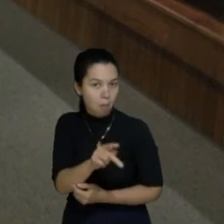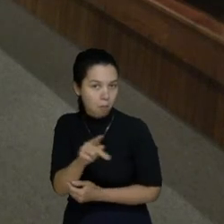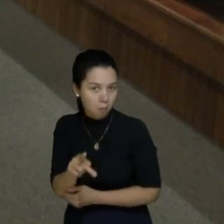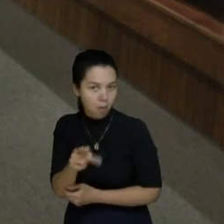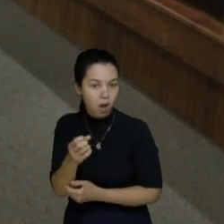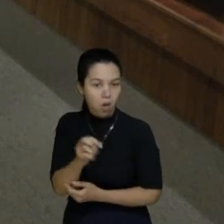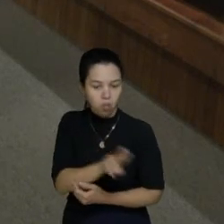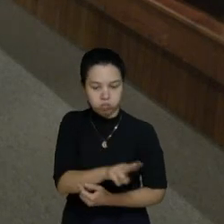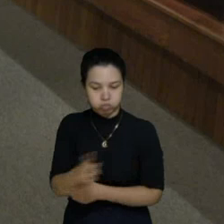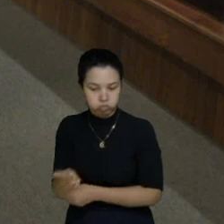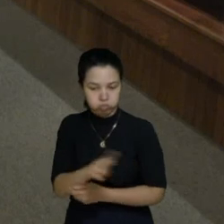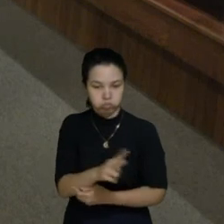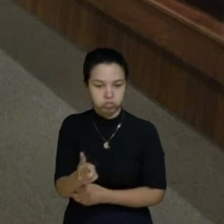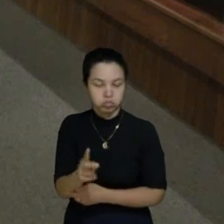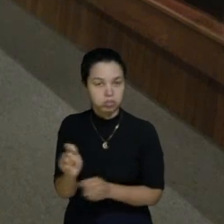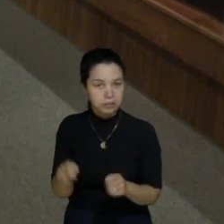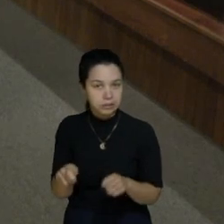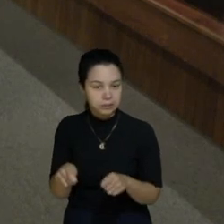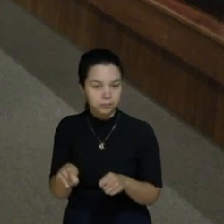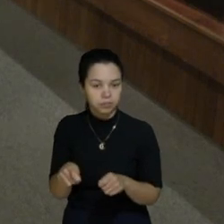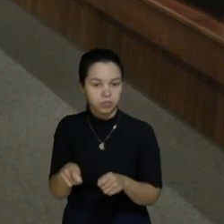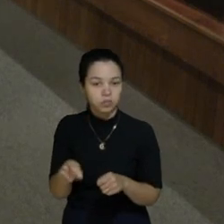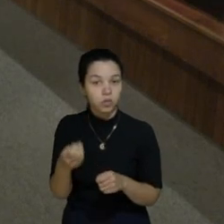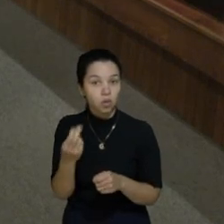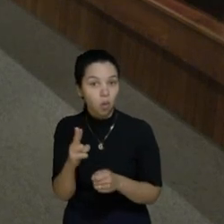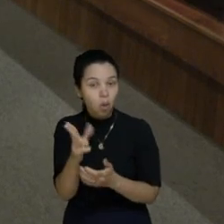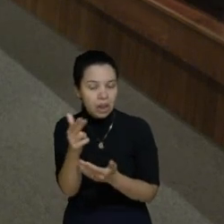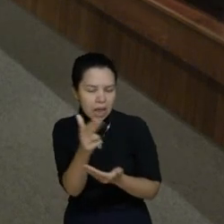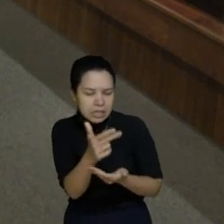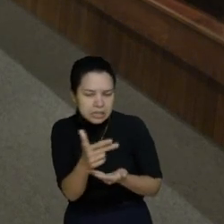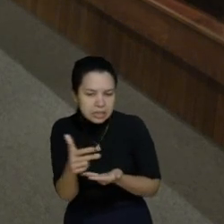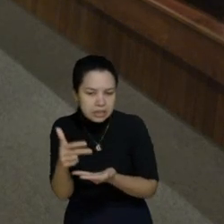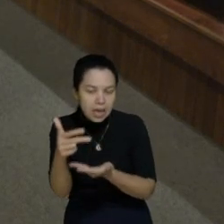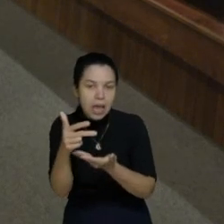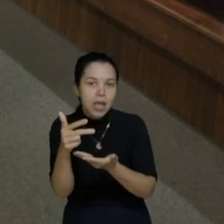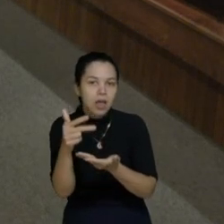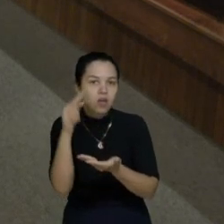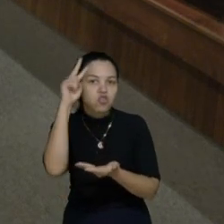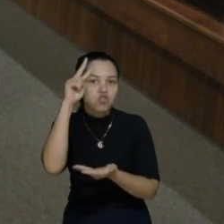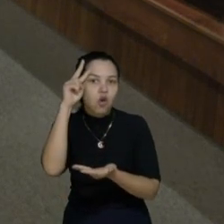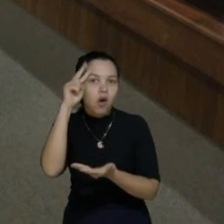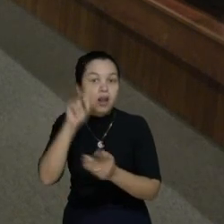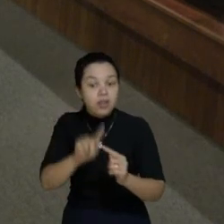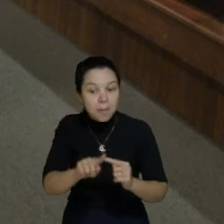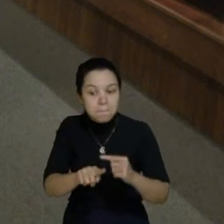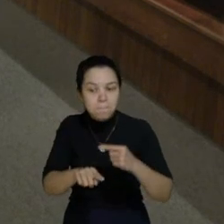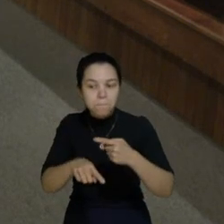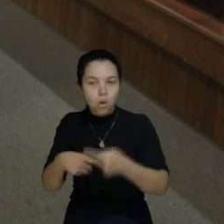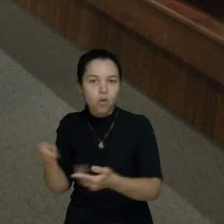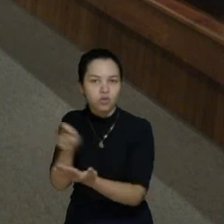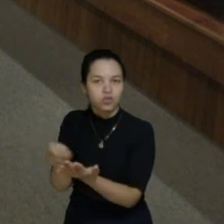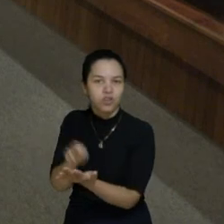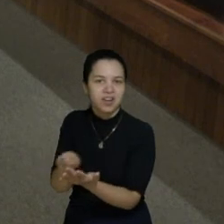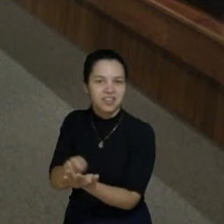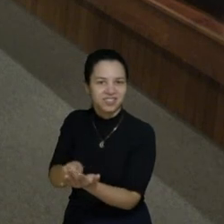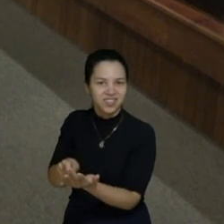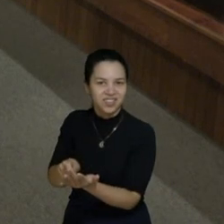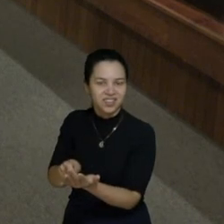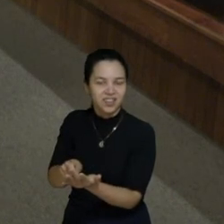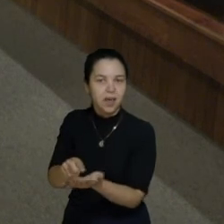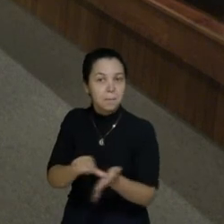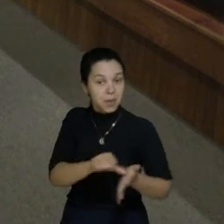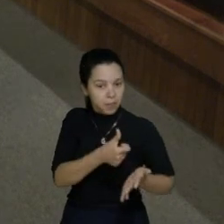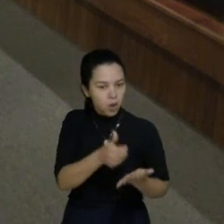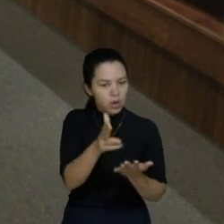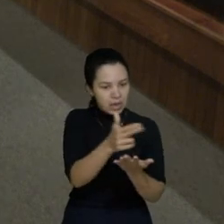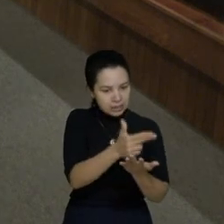automaticamente ou desenha história para depois escrever a história porque aí você garante que ele teve a